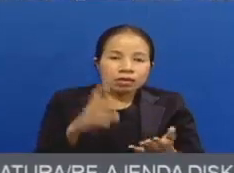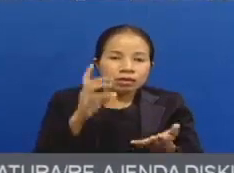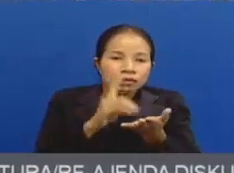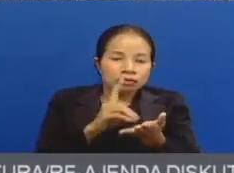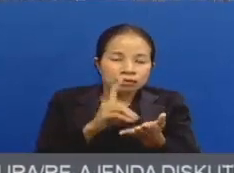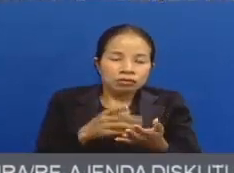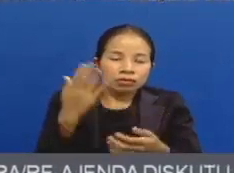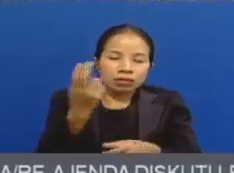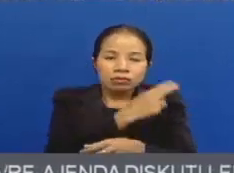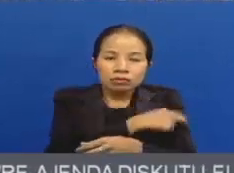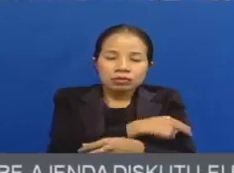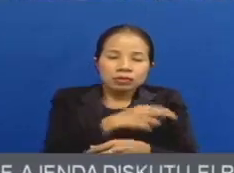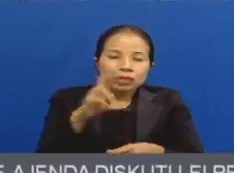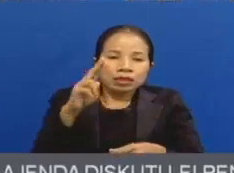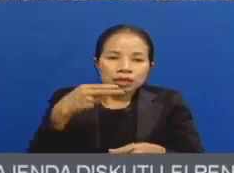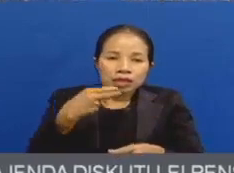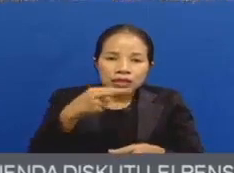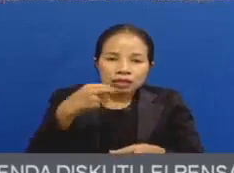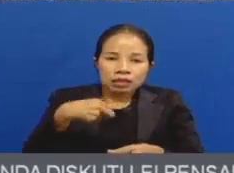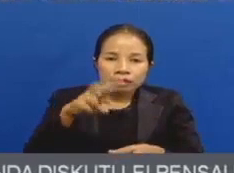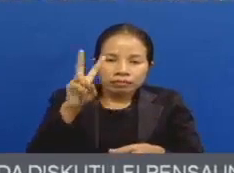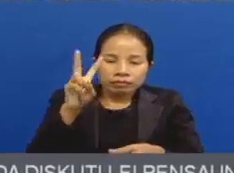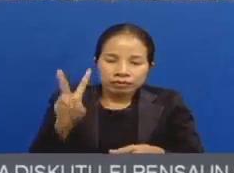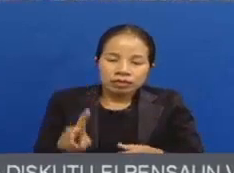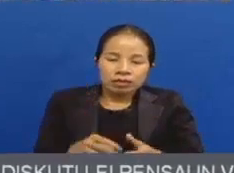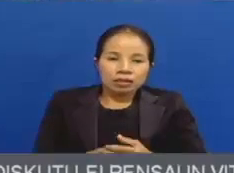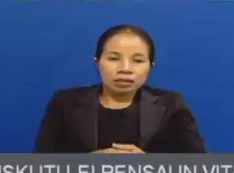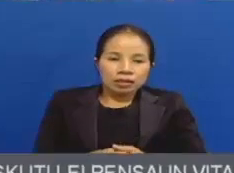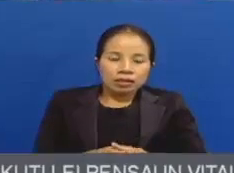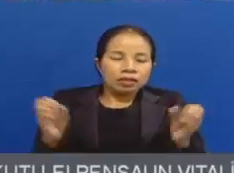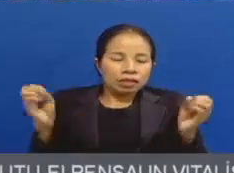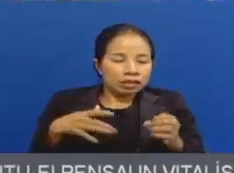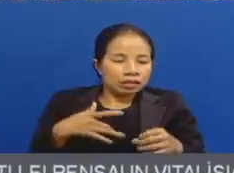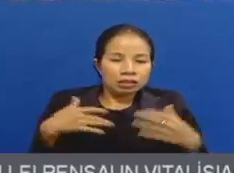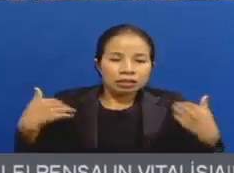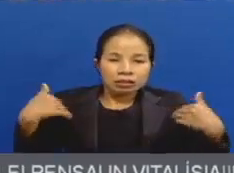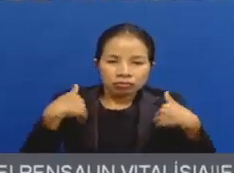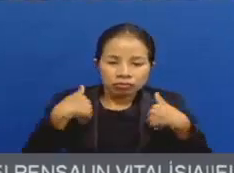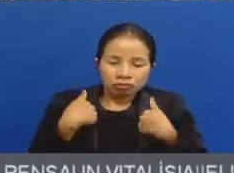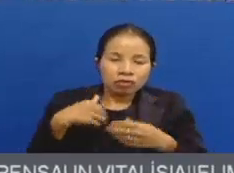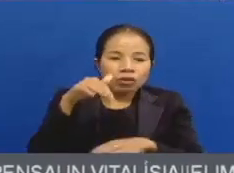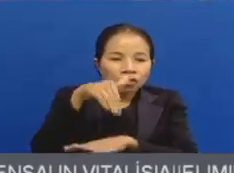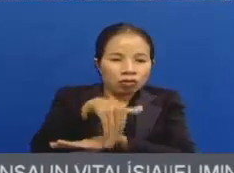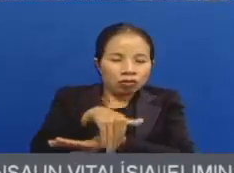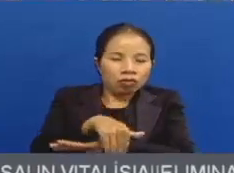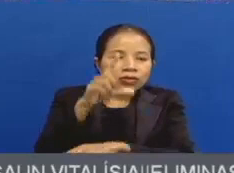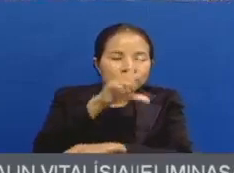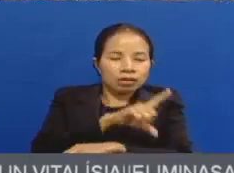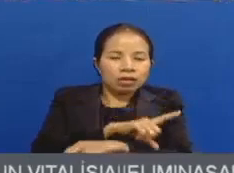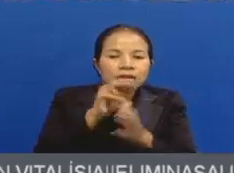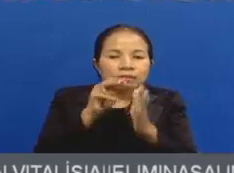Siri Hospital e do Valadares, nebeima com a Cinti Cole e a Loura, Cala e a qualquer